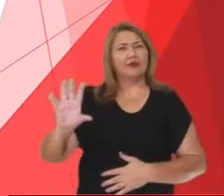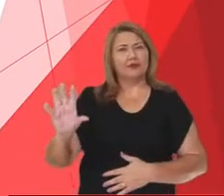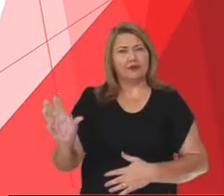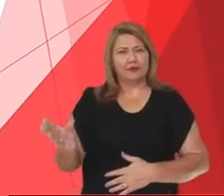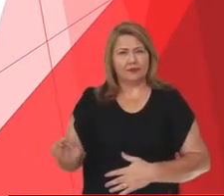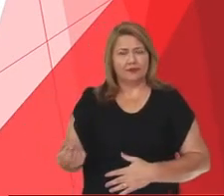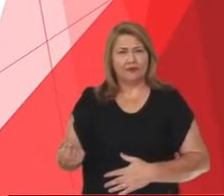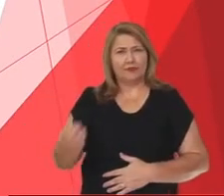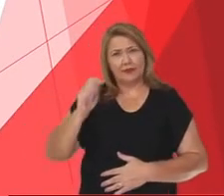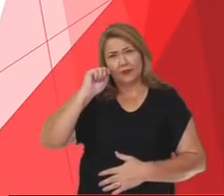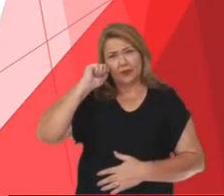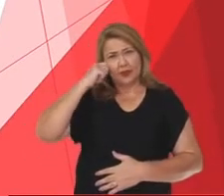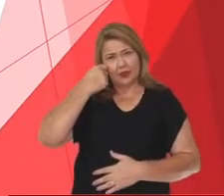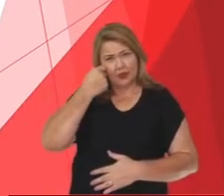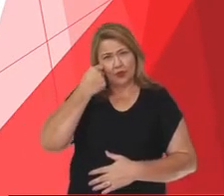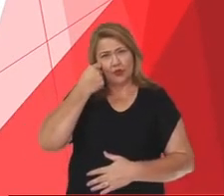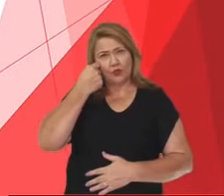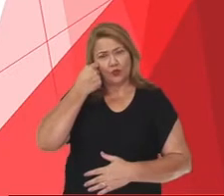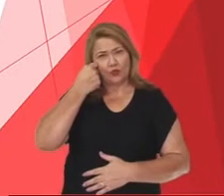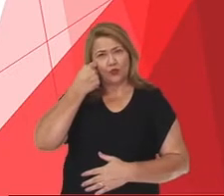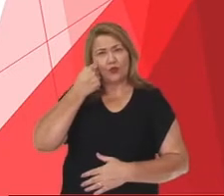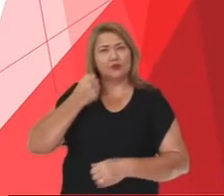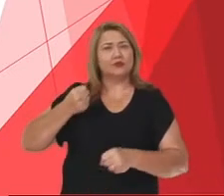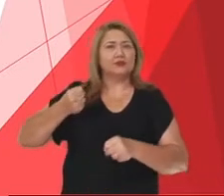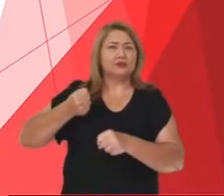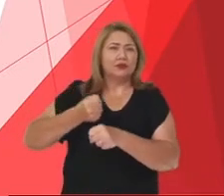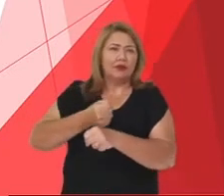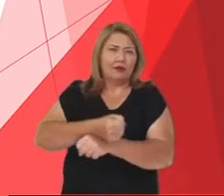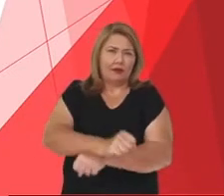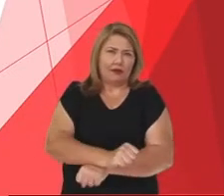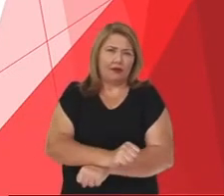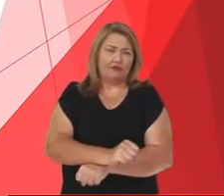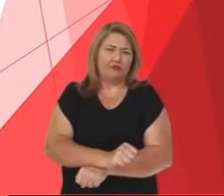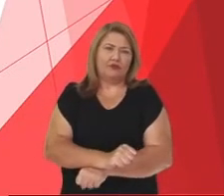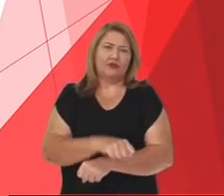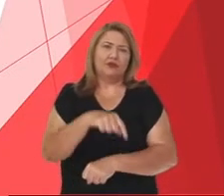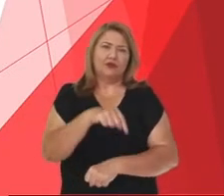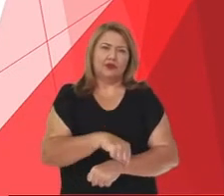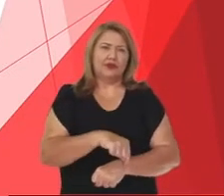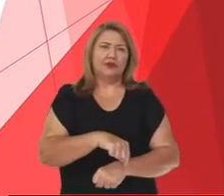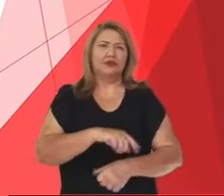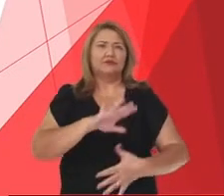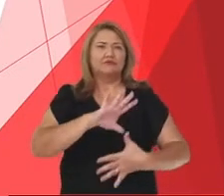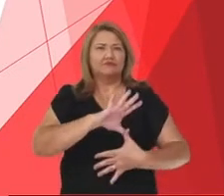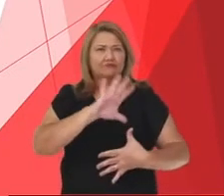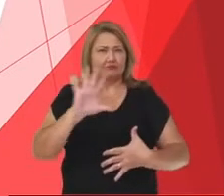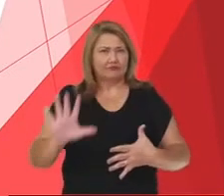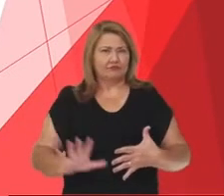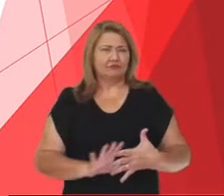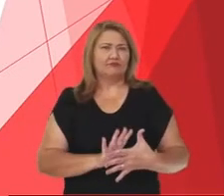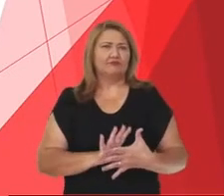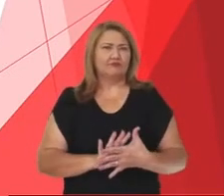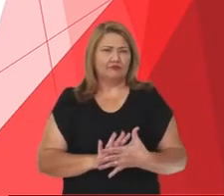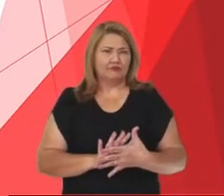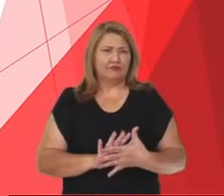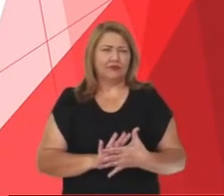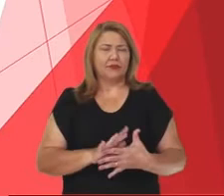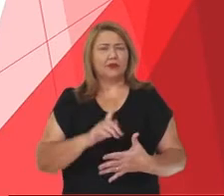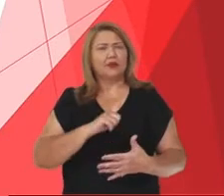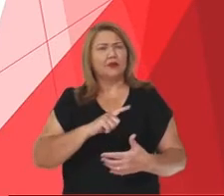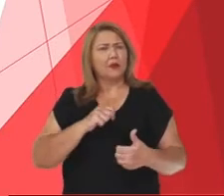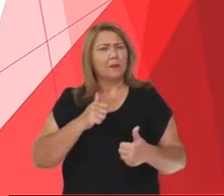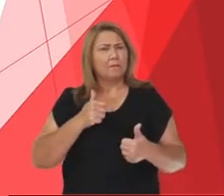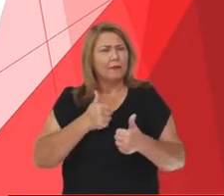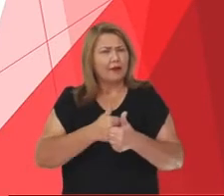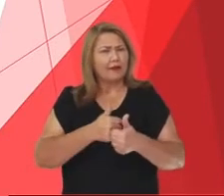os negros africanos escravizados aqui na América. Muito próxima da colonização do continente